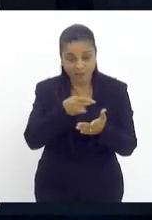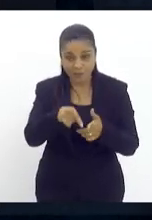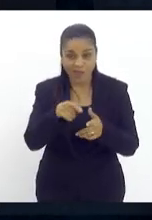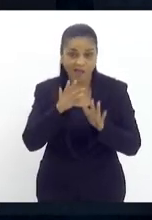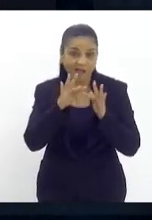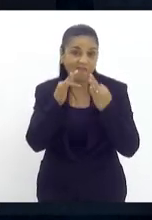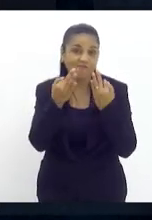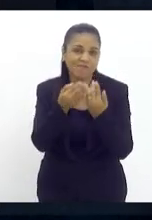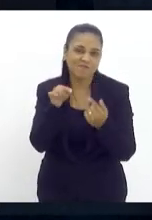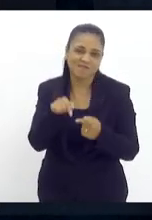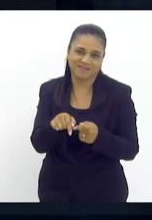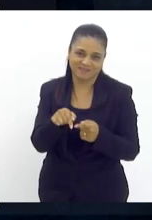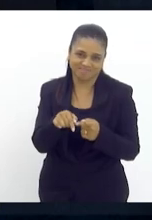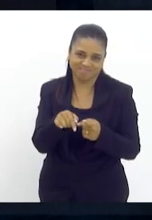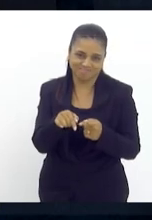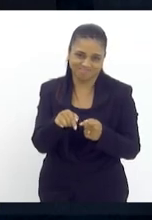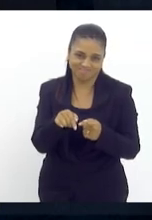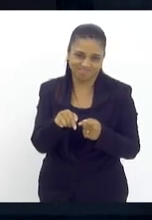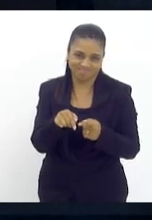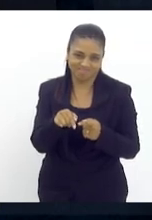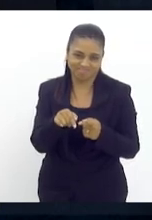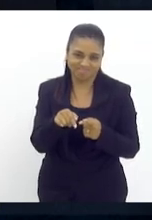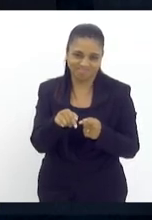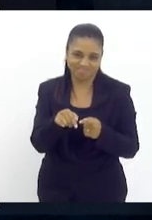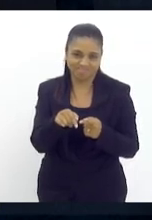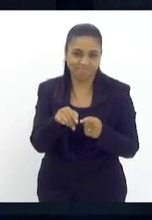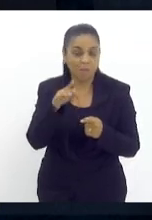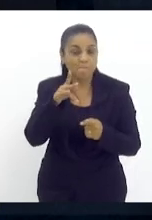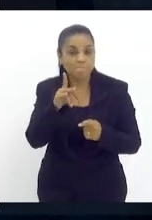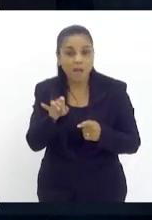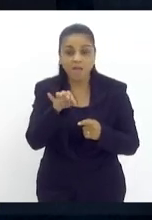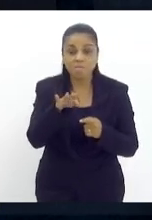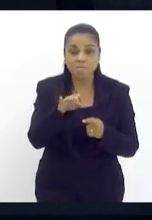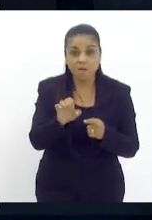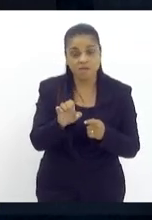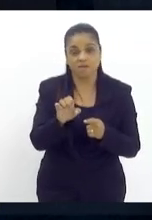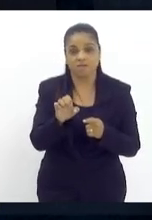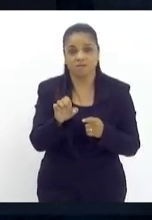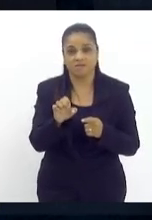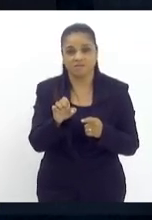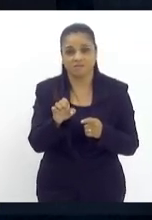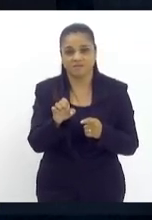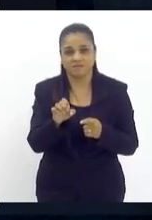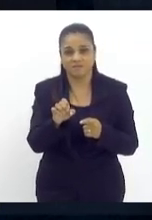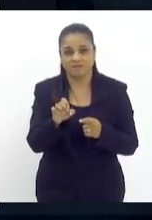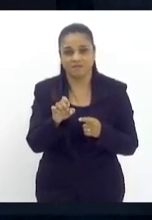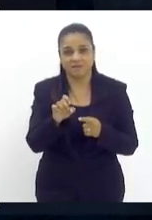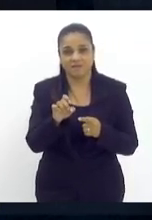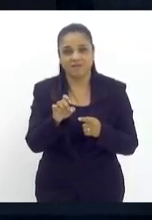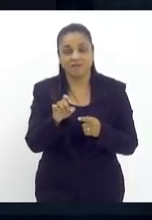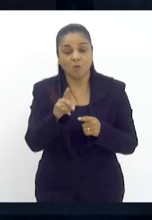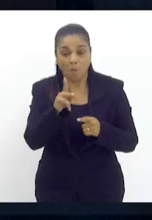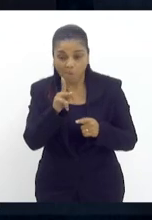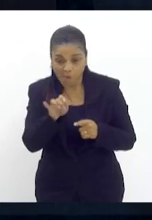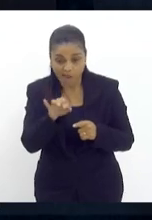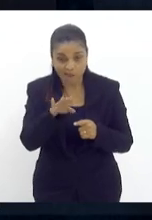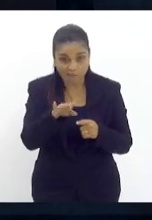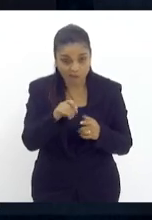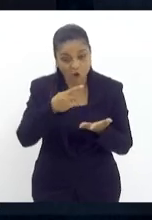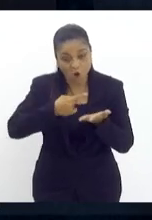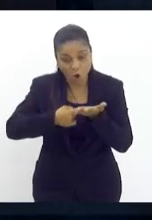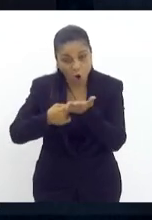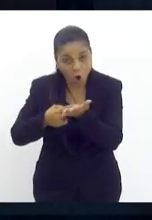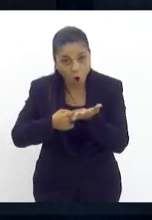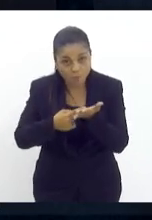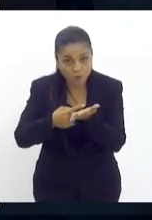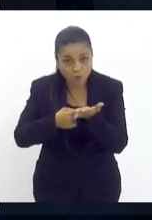família. Ela deve matricular primeiro pai e mãe. E fazer com que o pai e a mãe se